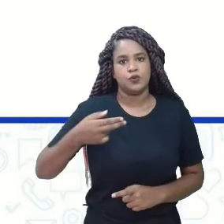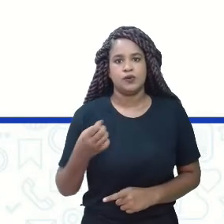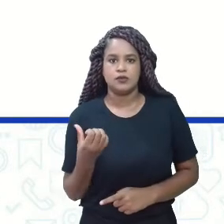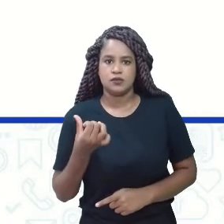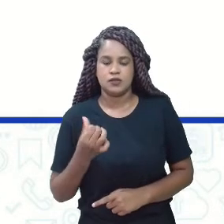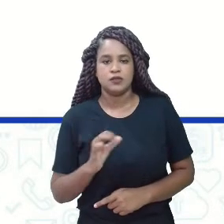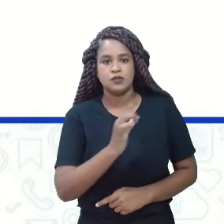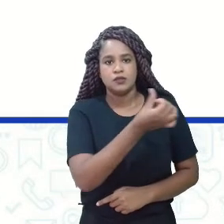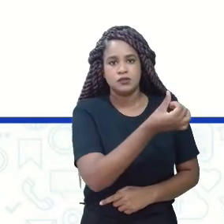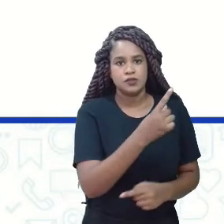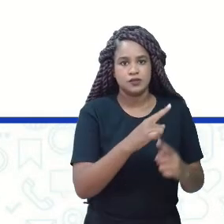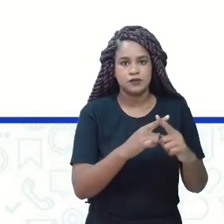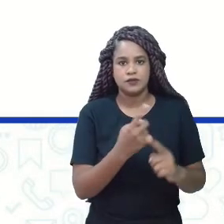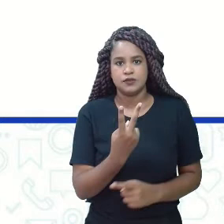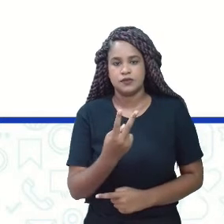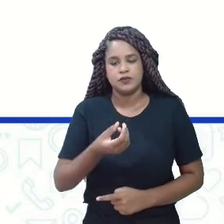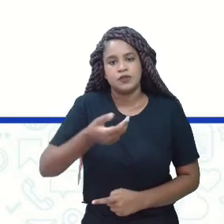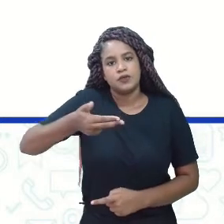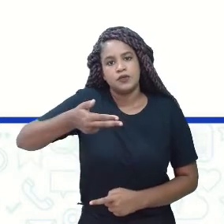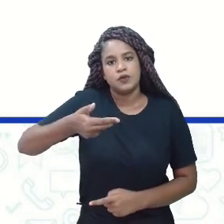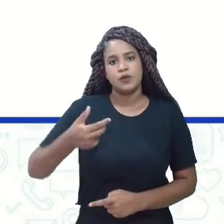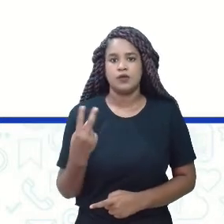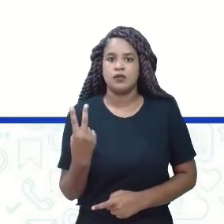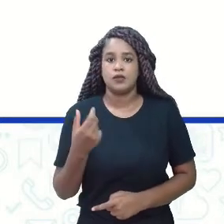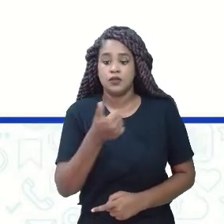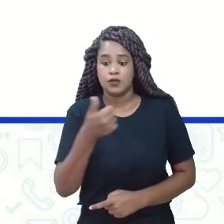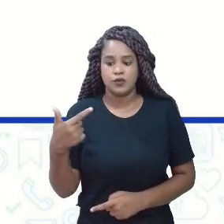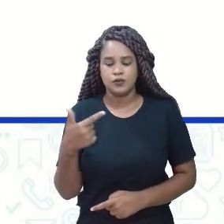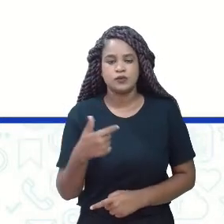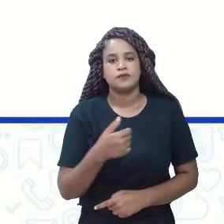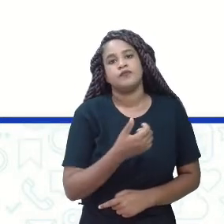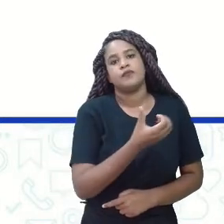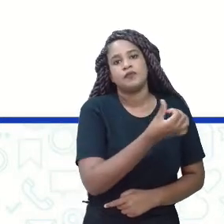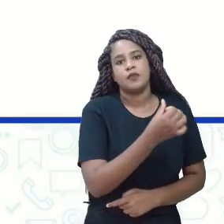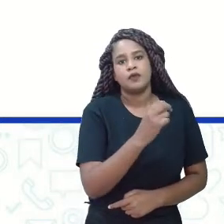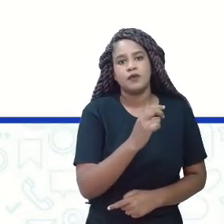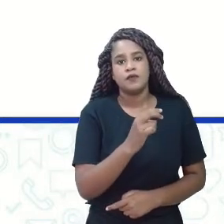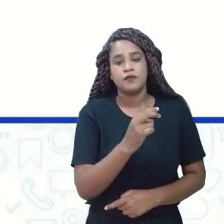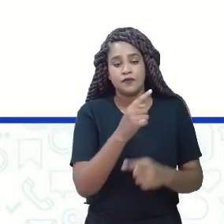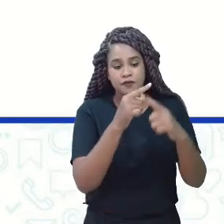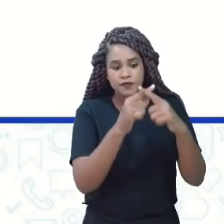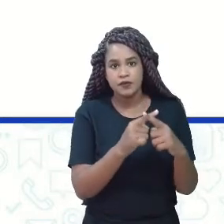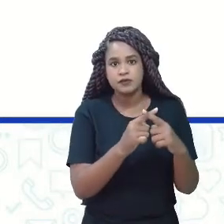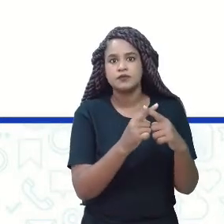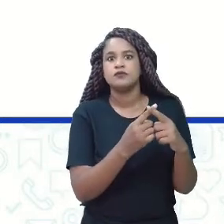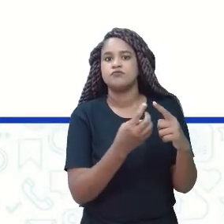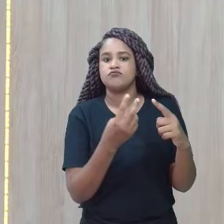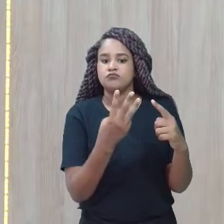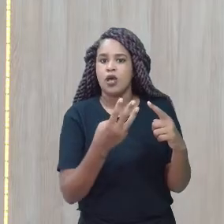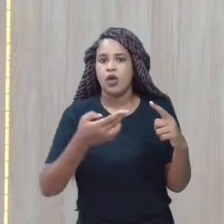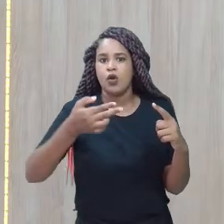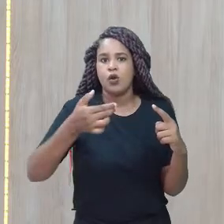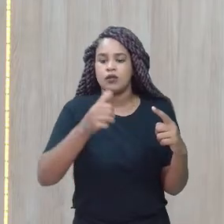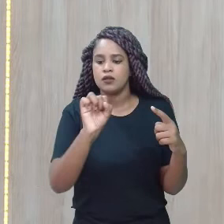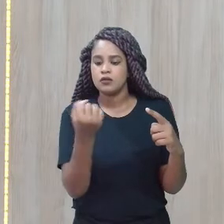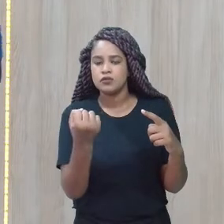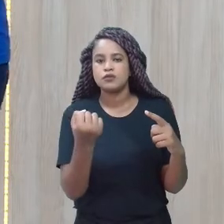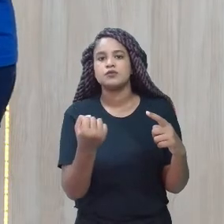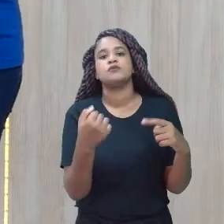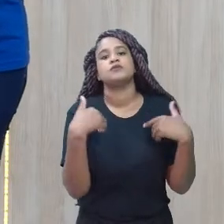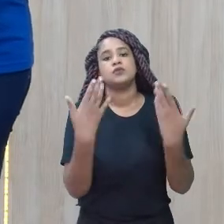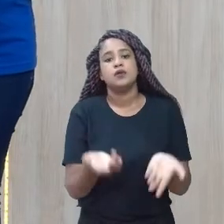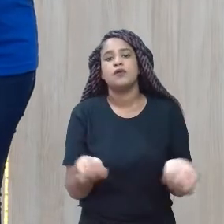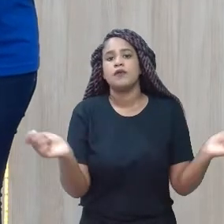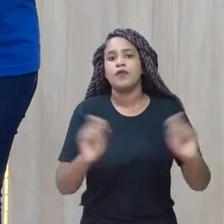dar 6, 6 vezes 2 vai dar 12, 6 vezes 3 vai dar 18, e a gente percebe que pode